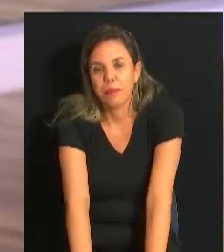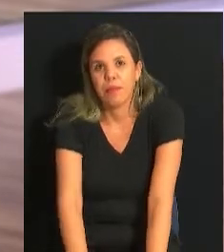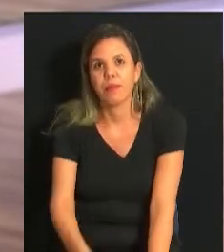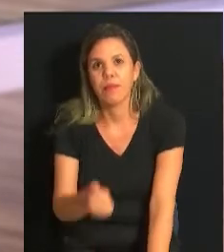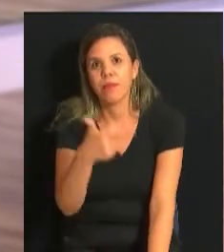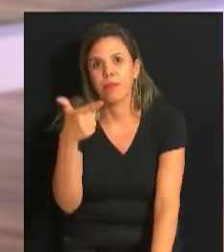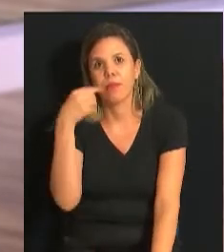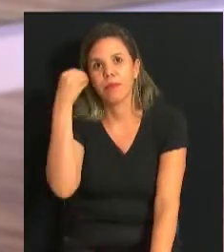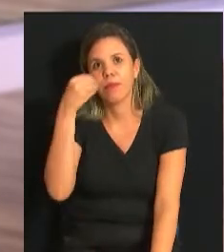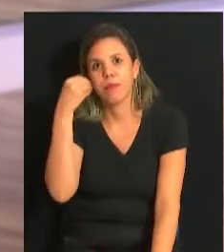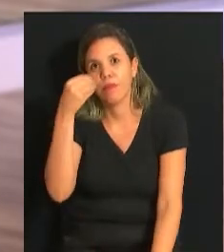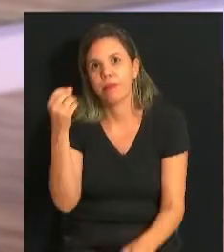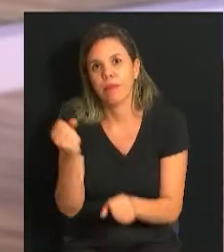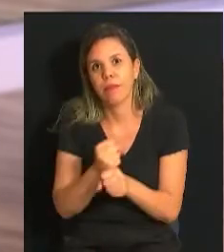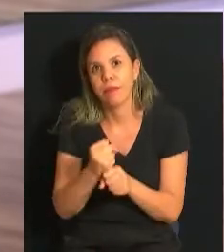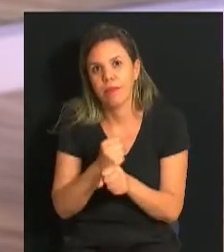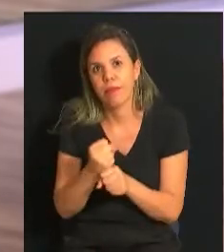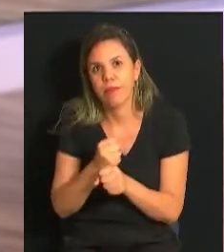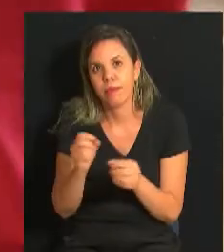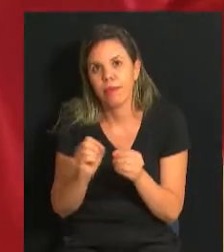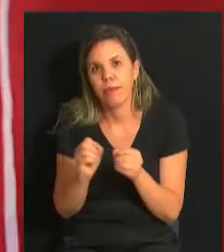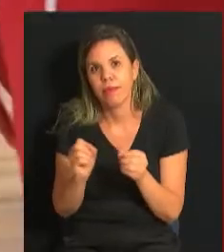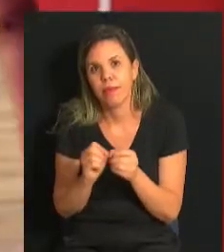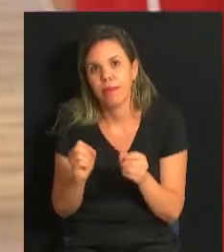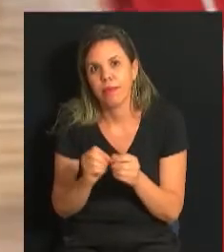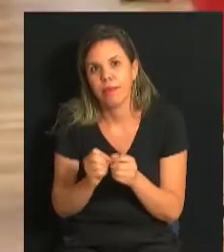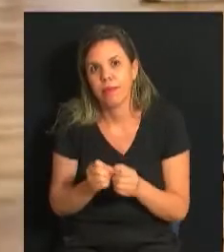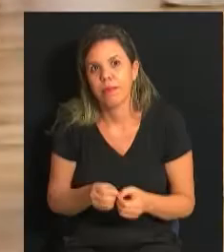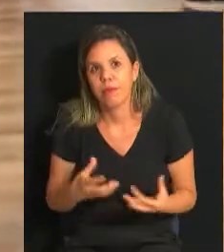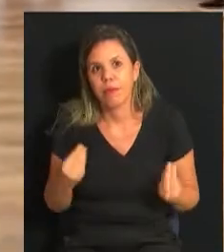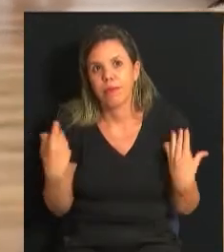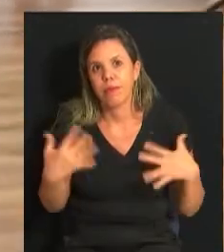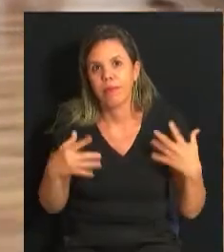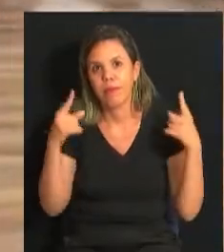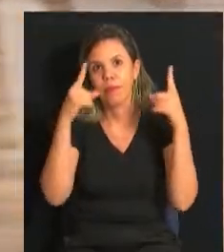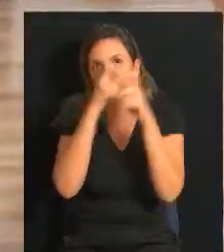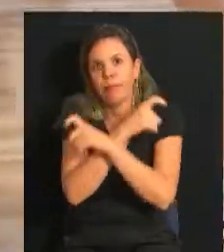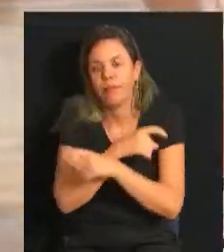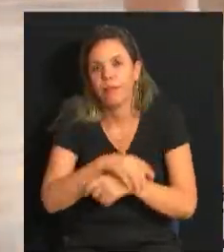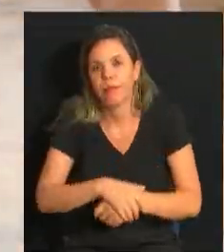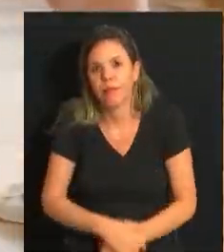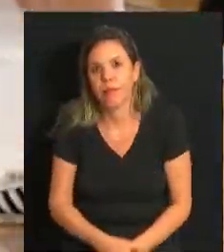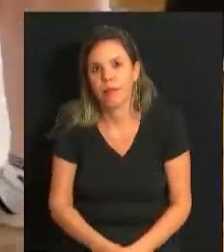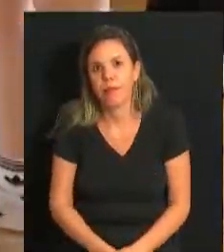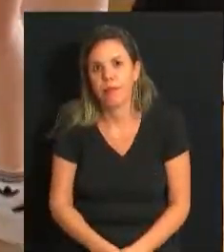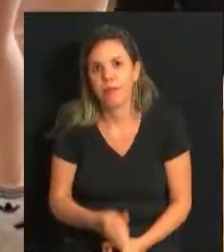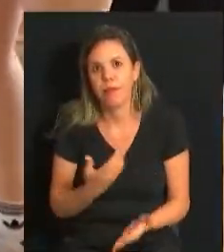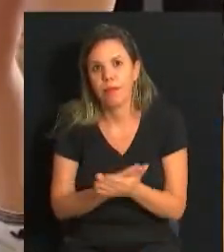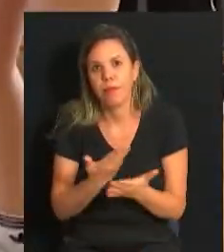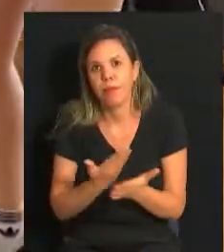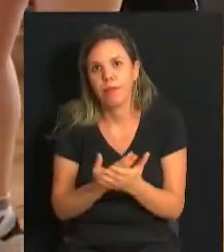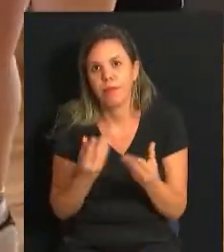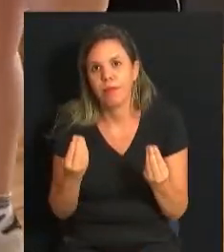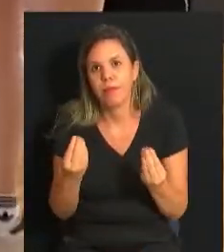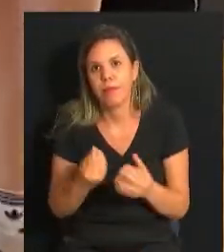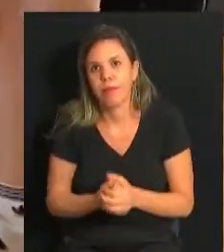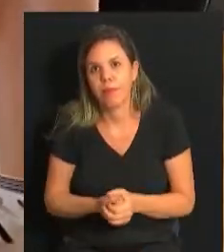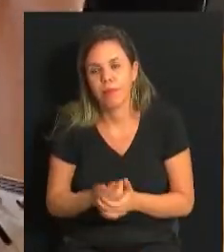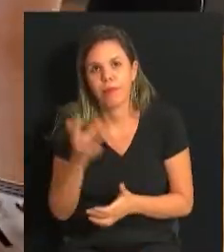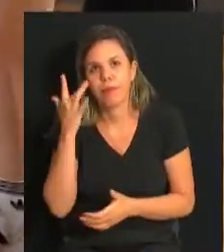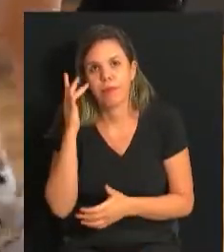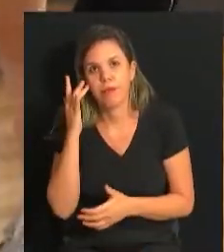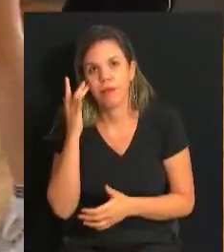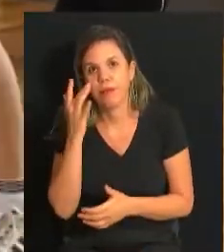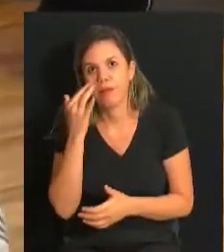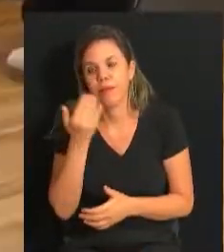para isso não é o passo aí eu bastante estrago Né É bem moído a gente acha que